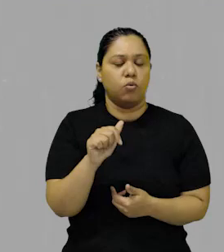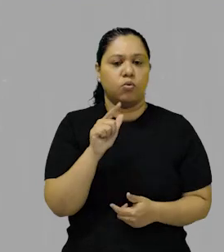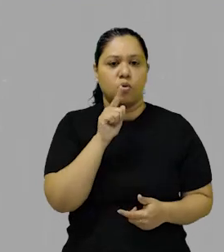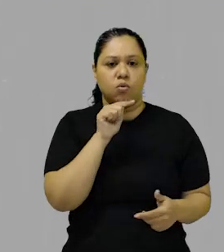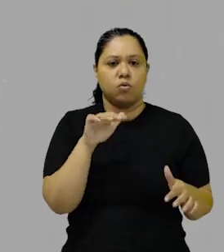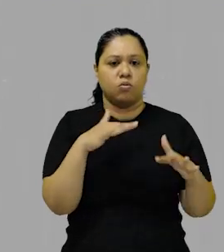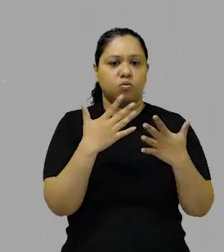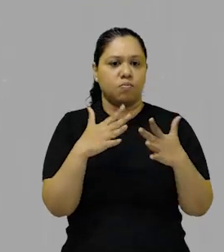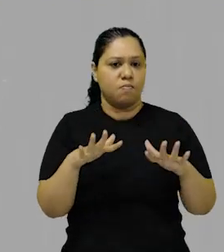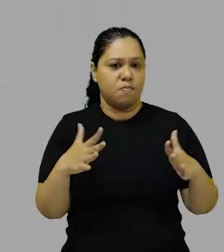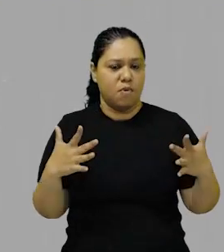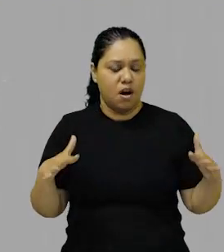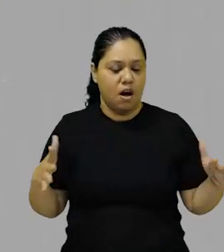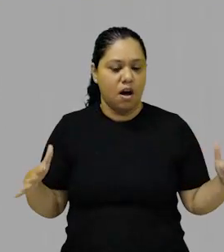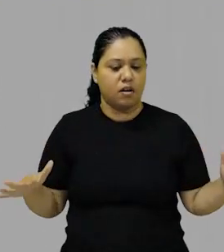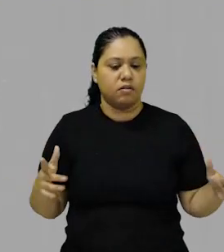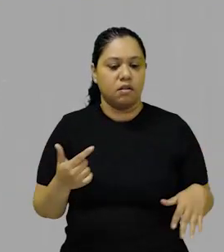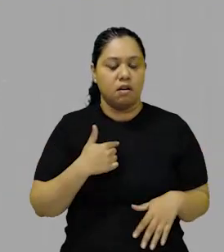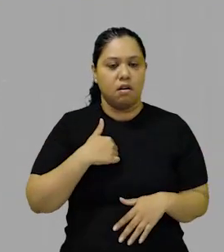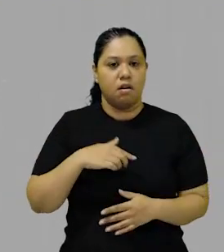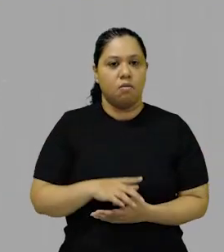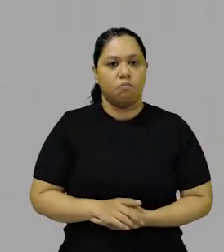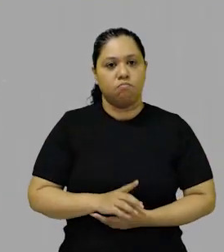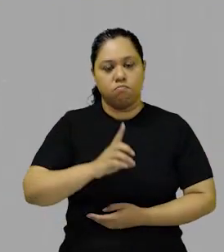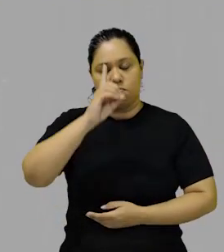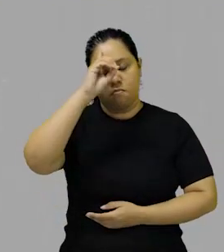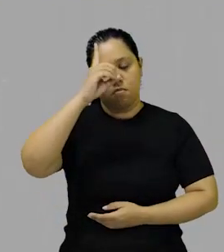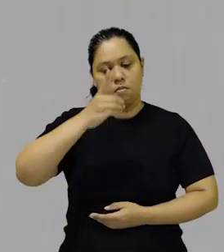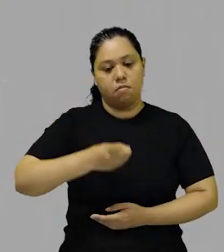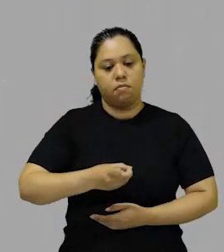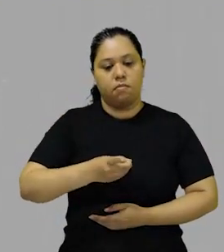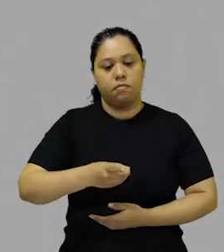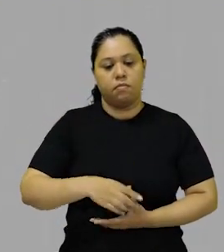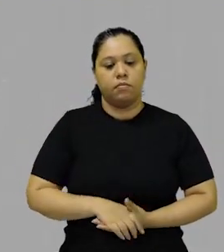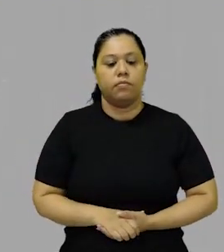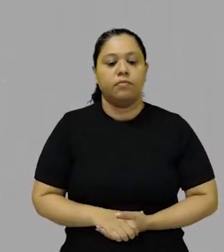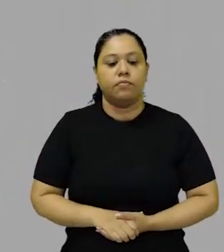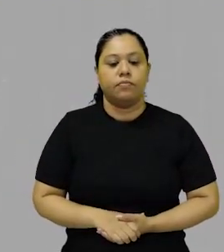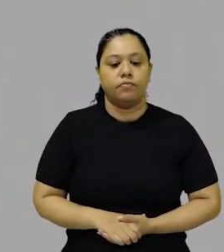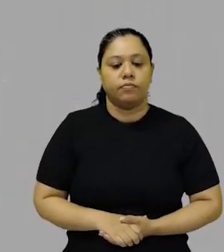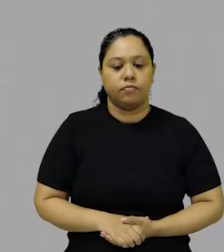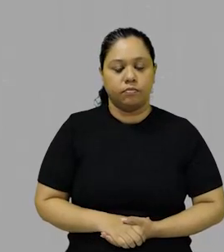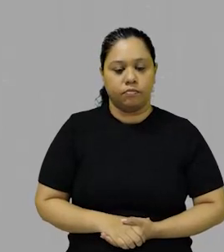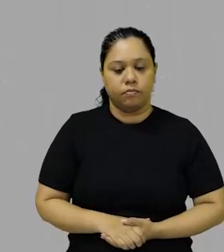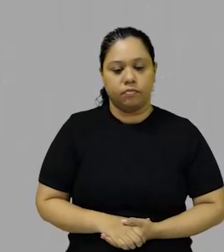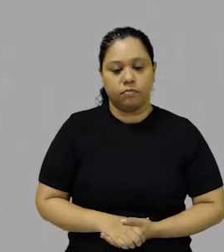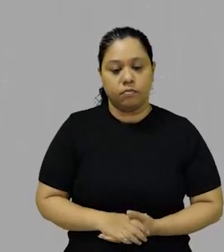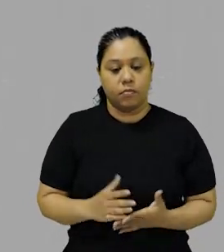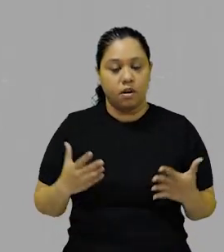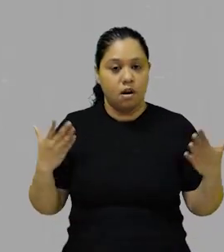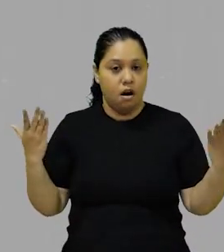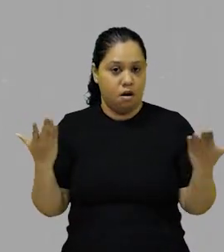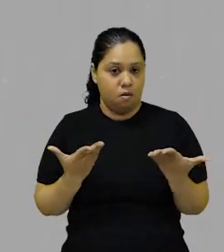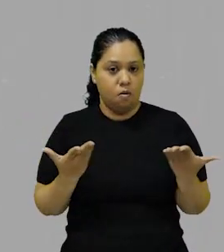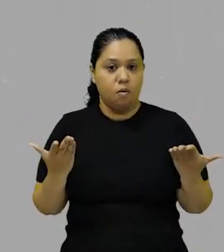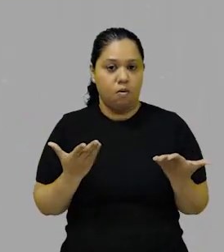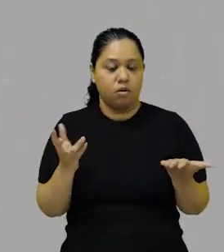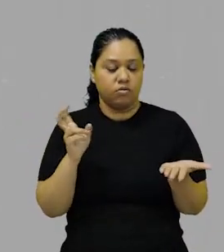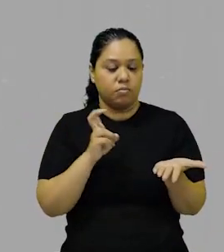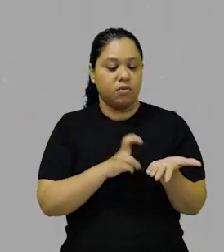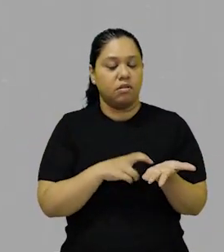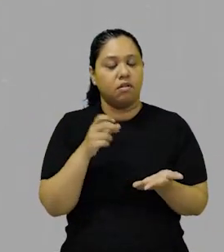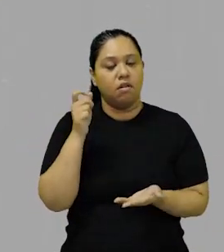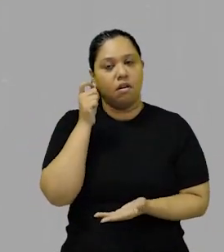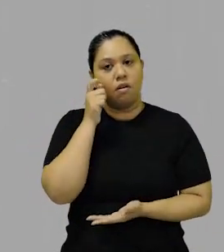erguiam quando eu dava a palavra, quando eu dava o comando, né? Quando eu comandava. Agora de manhã eu